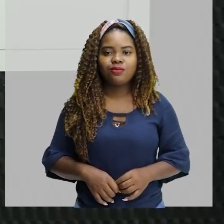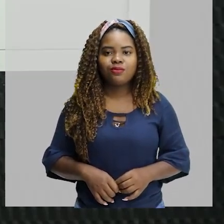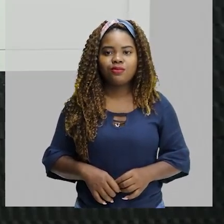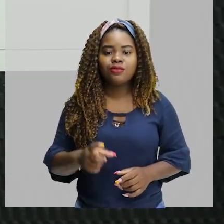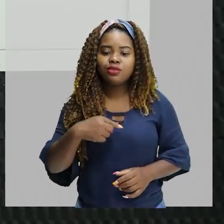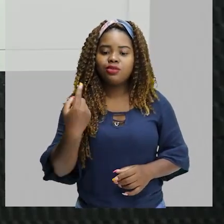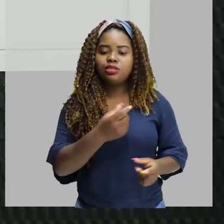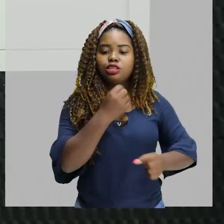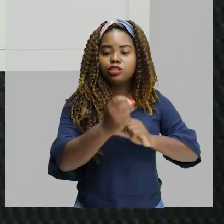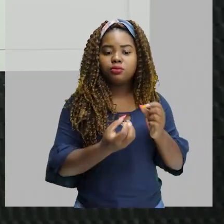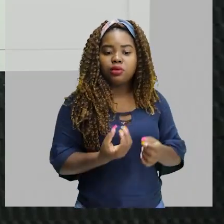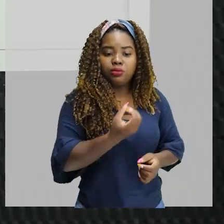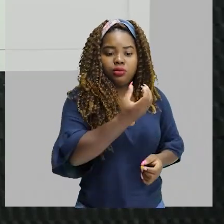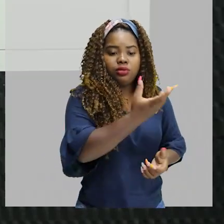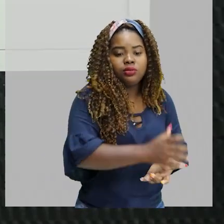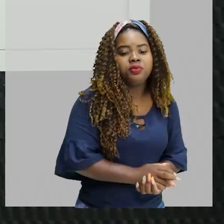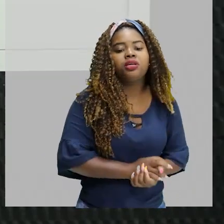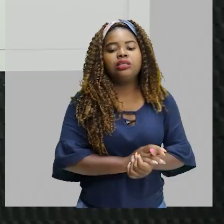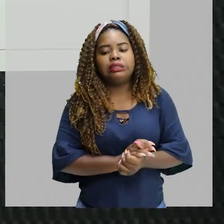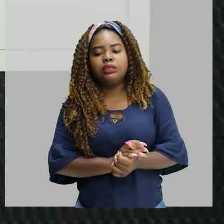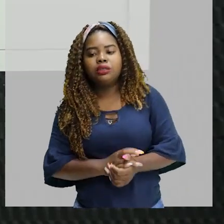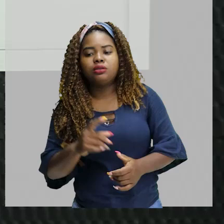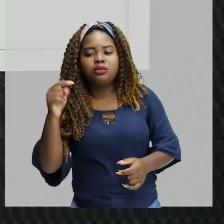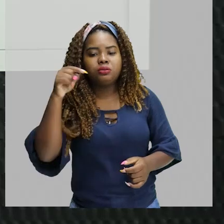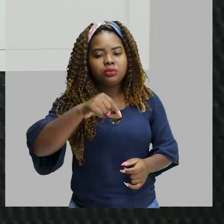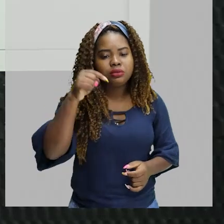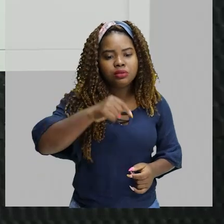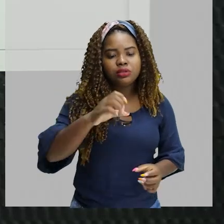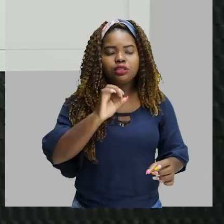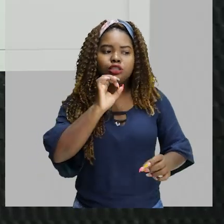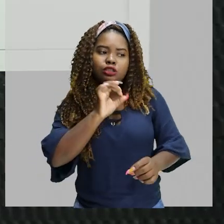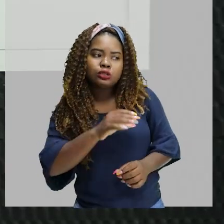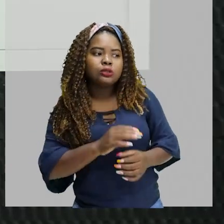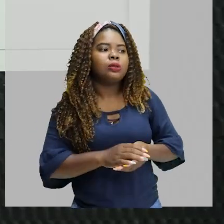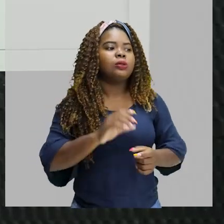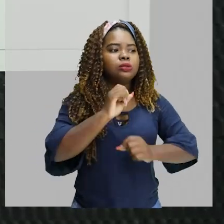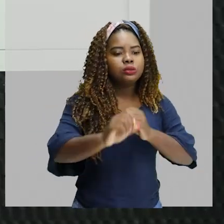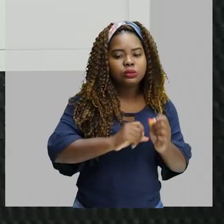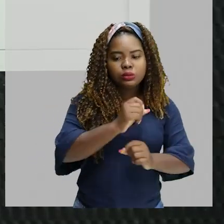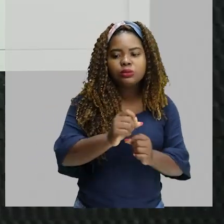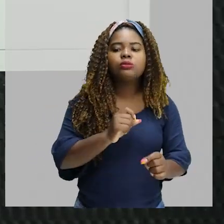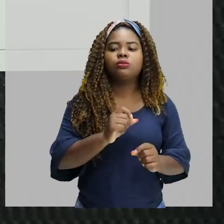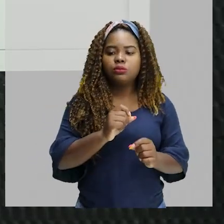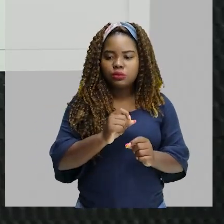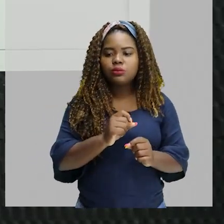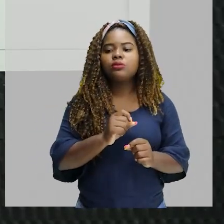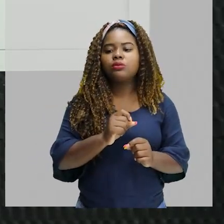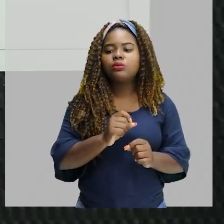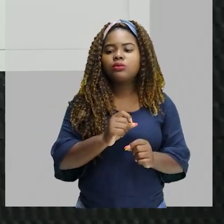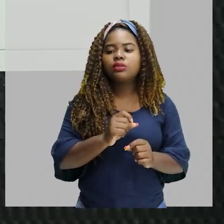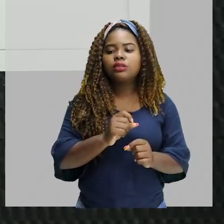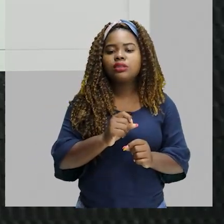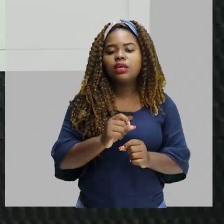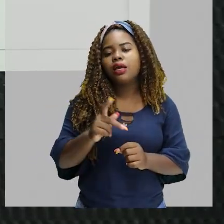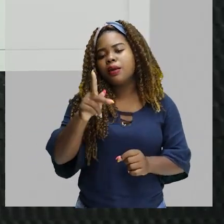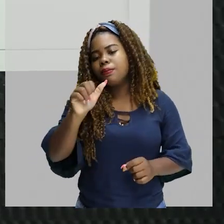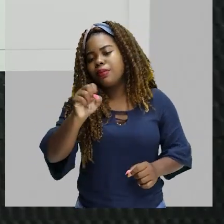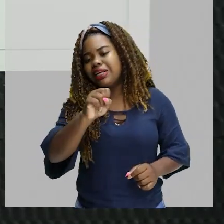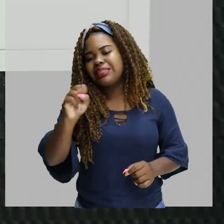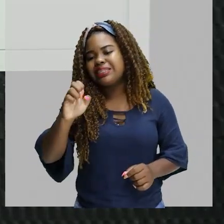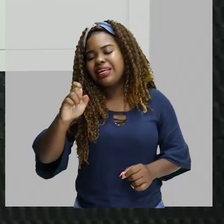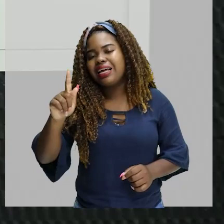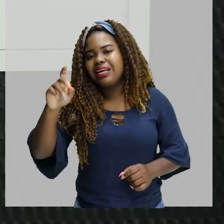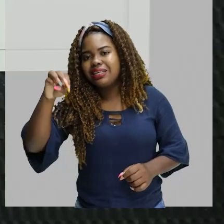aqui viajantes, estamos de passagem. A nossa alma, ela é imortal, então,